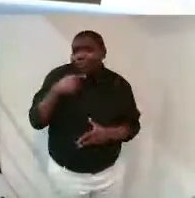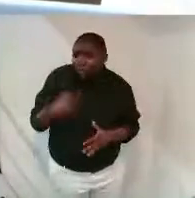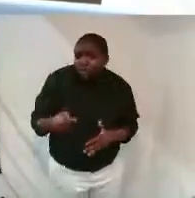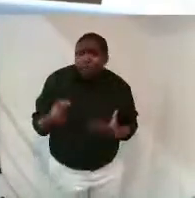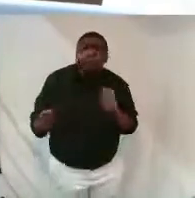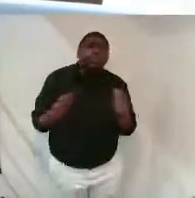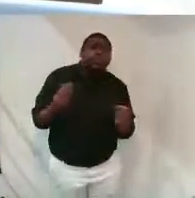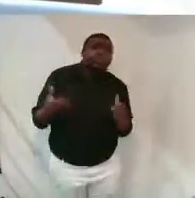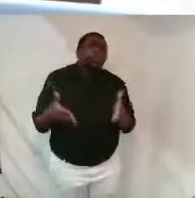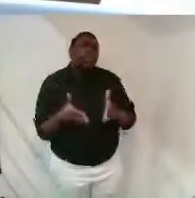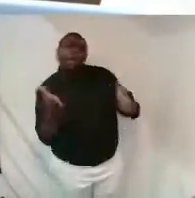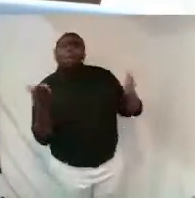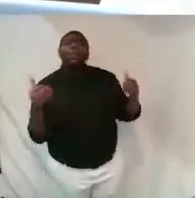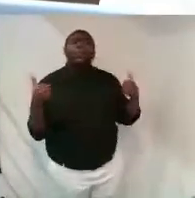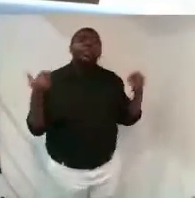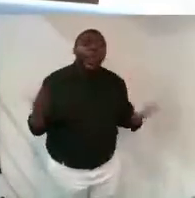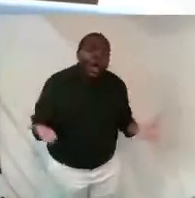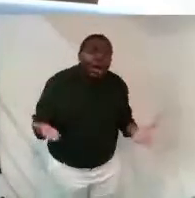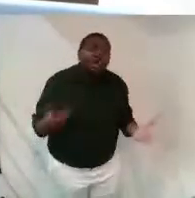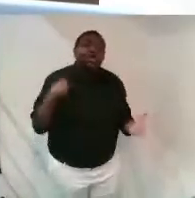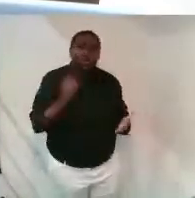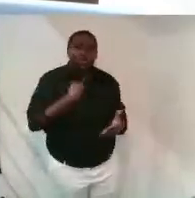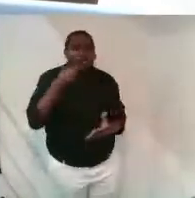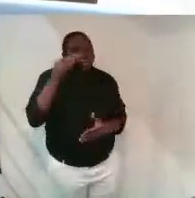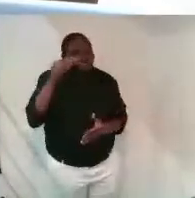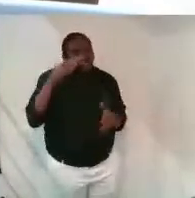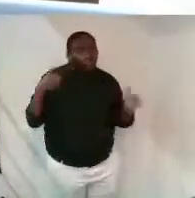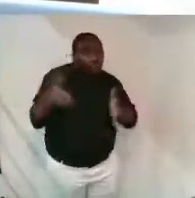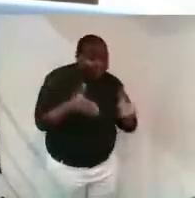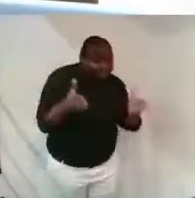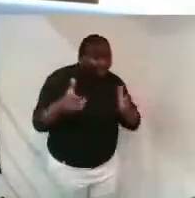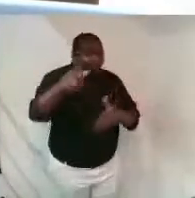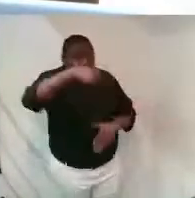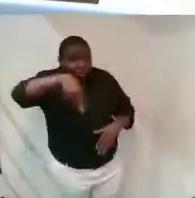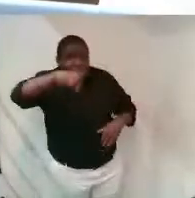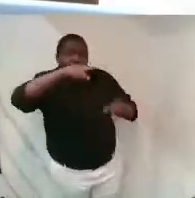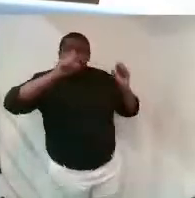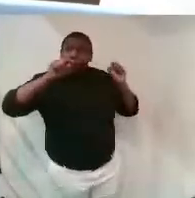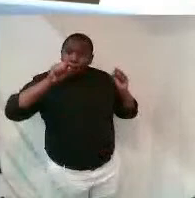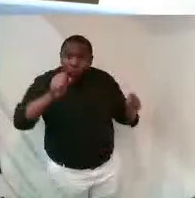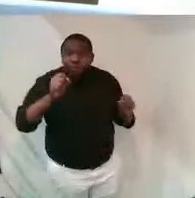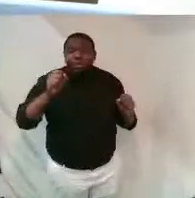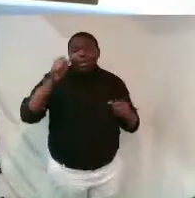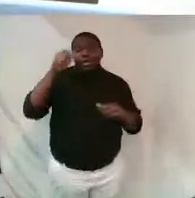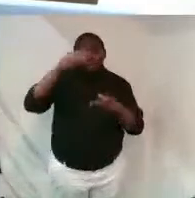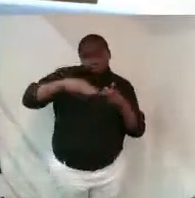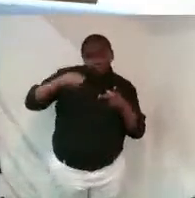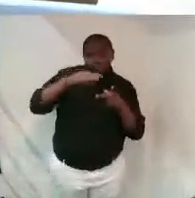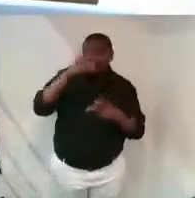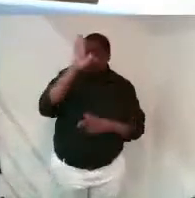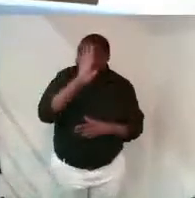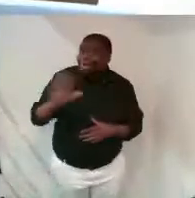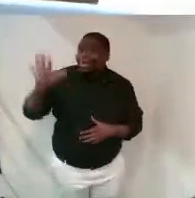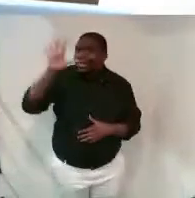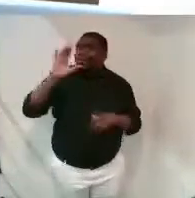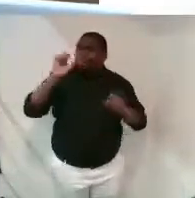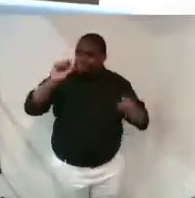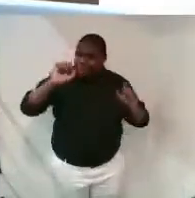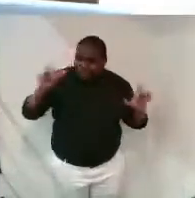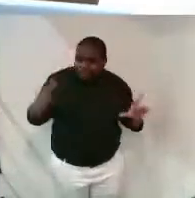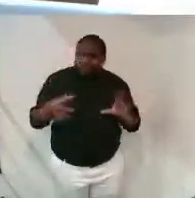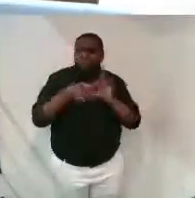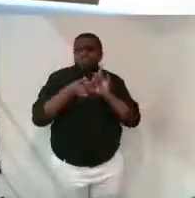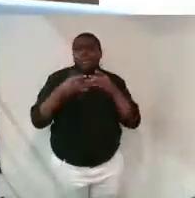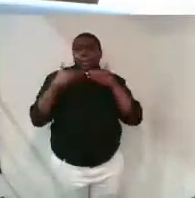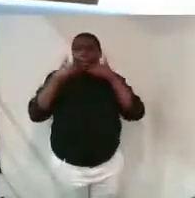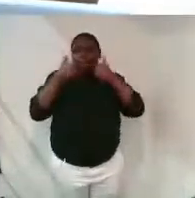pedras? Né? Então, nós tentamos colocar esses caminhos das pedras para que vocês pudessem, todo o Ministério Público Brasileiro, pudesse uniformizar o